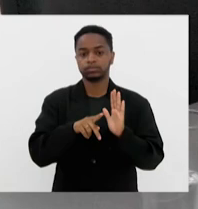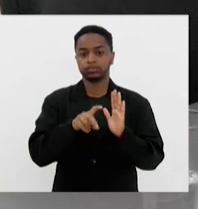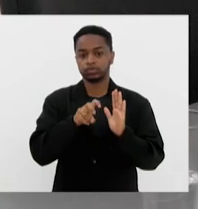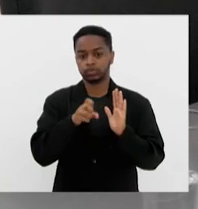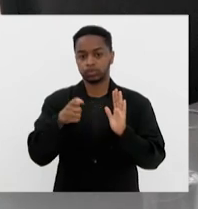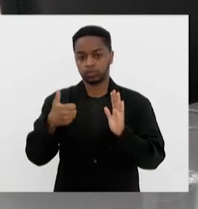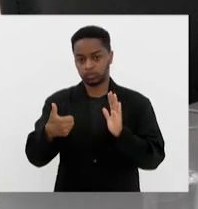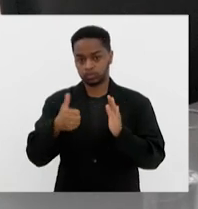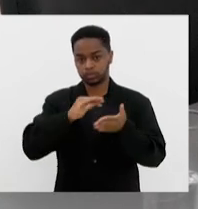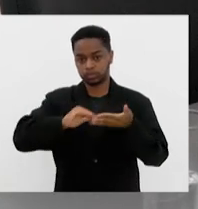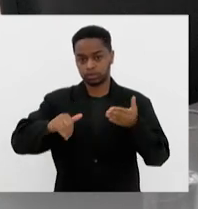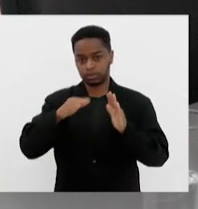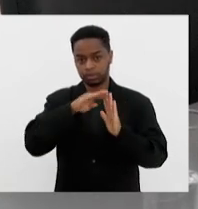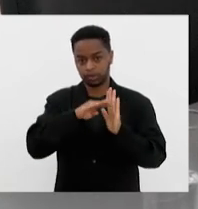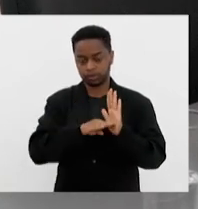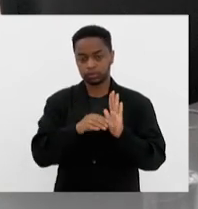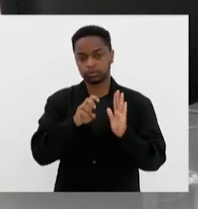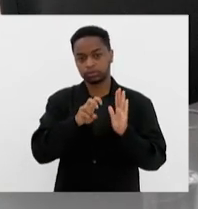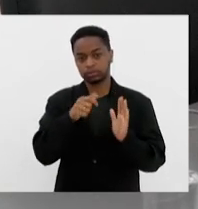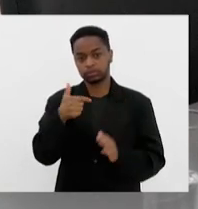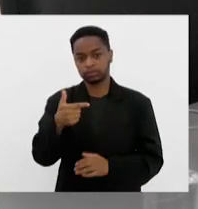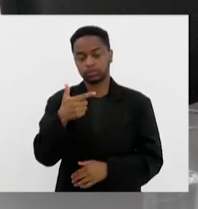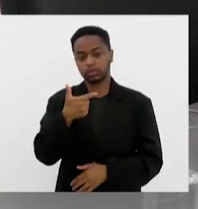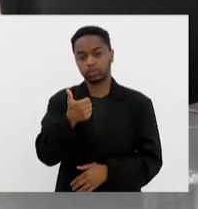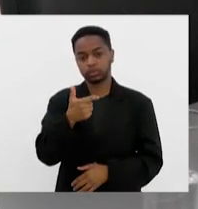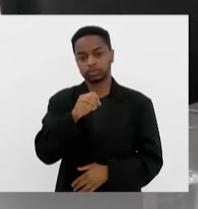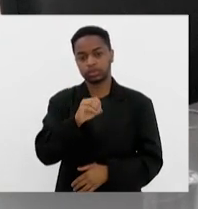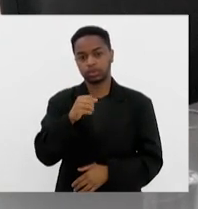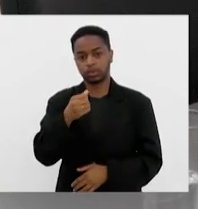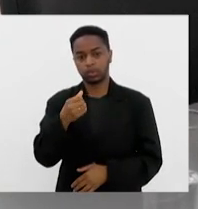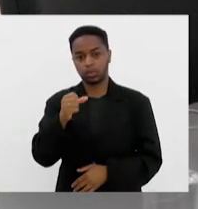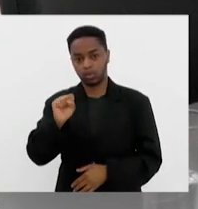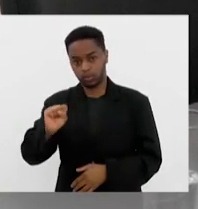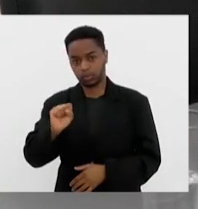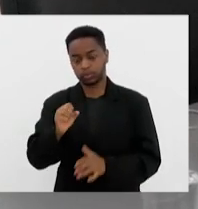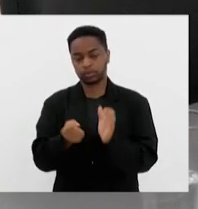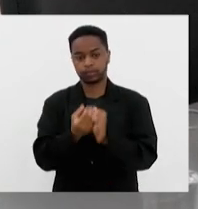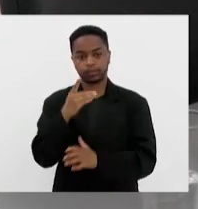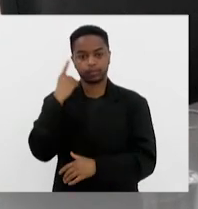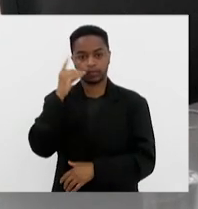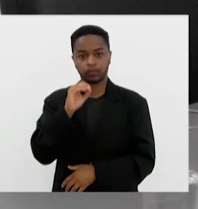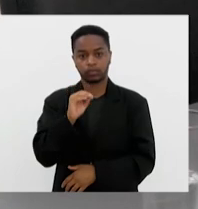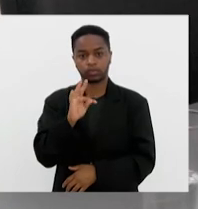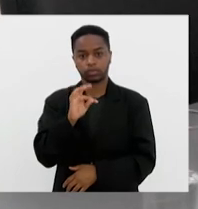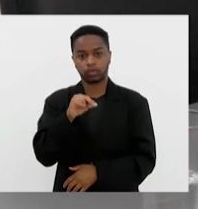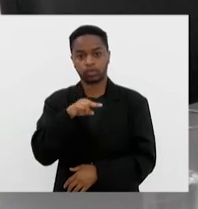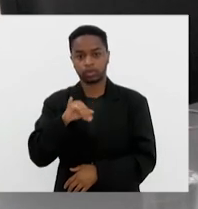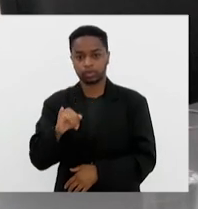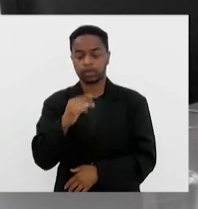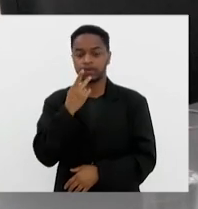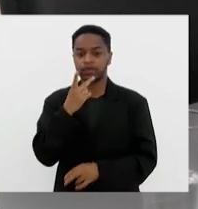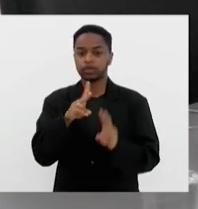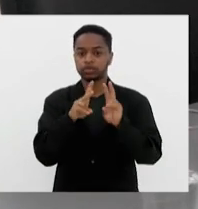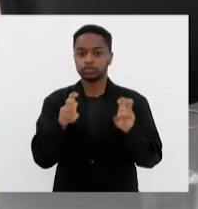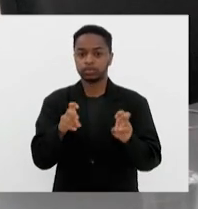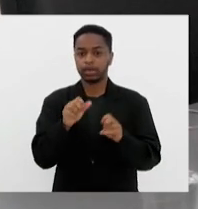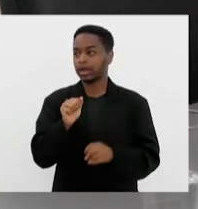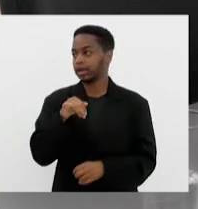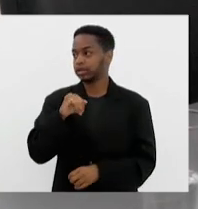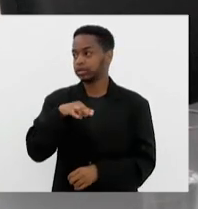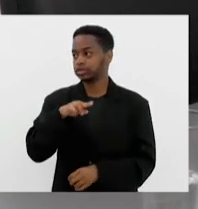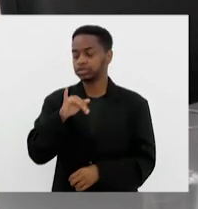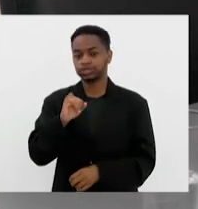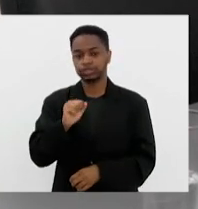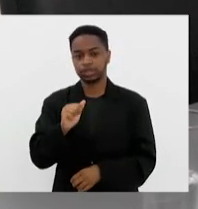pauta, 52. Projeto de lei 1208 de 23, de autoria do deputado Otônio de Paula Pai, que dispõe sobre a anistia dos policiais civis e militares,